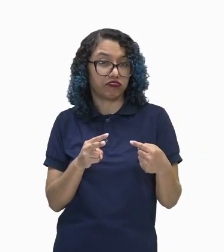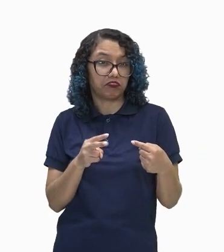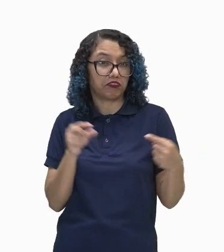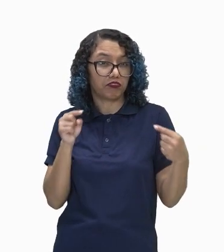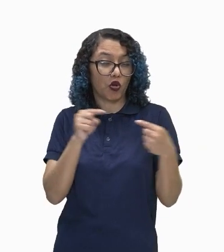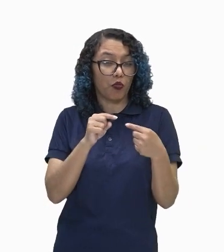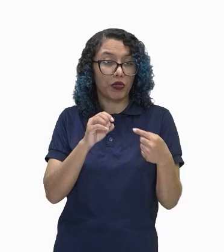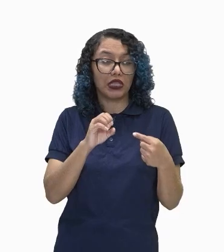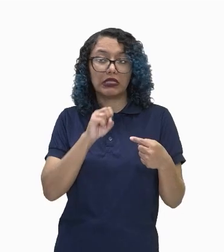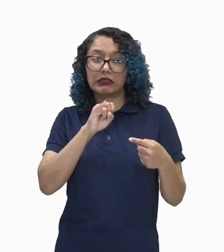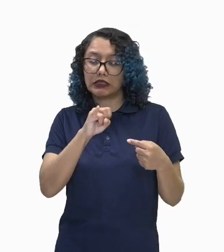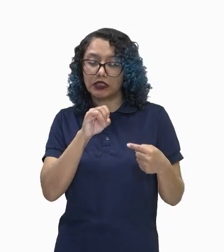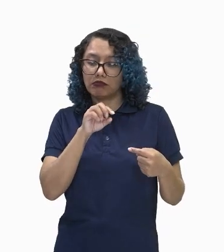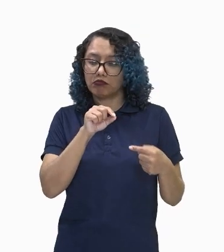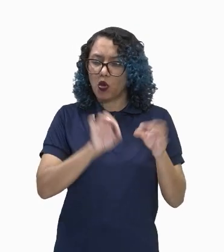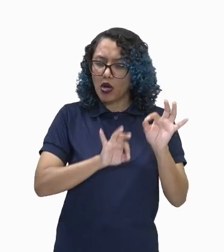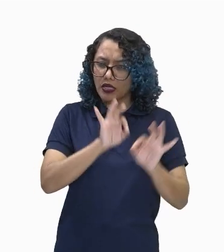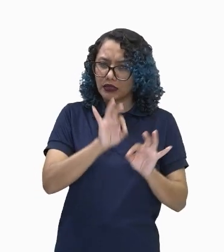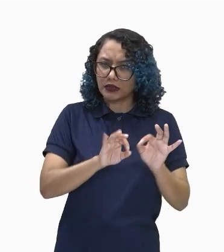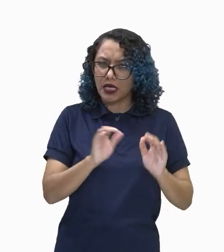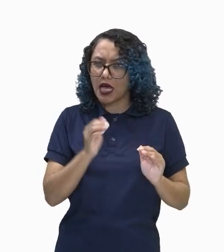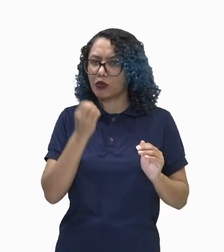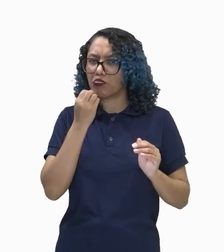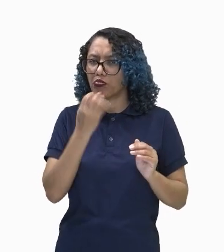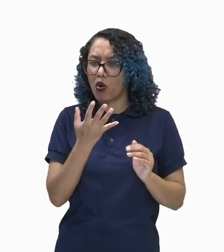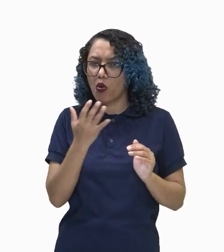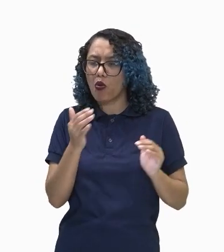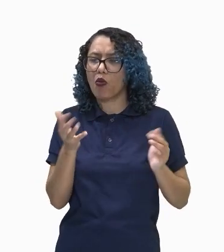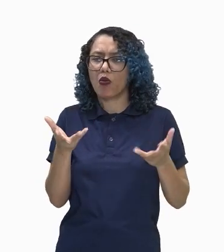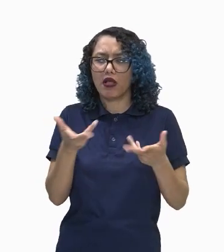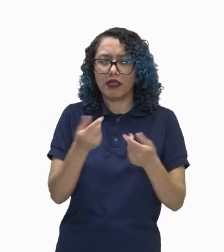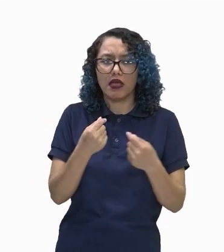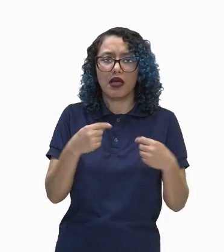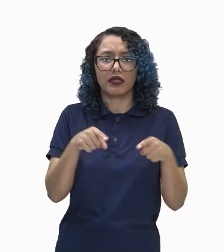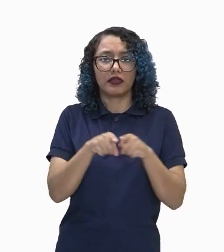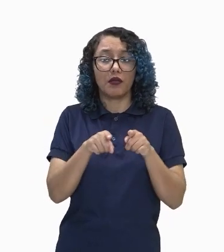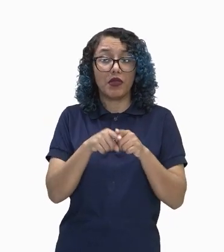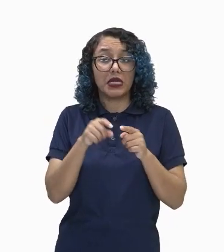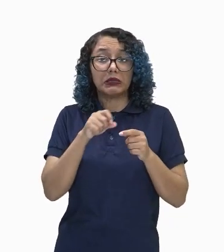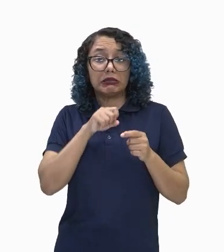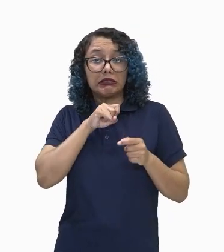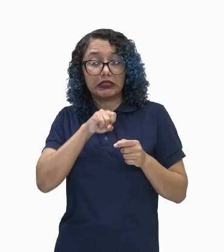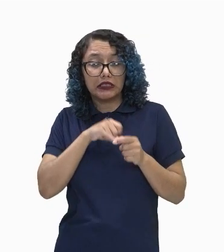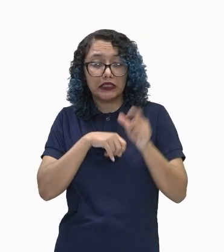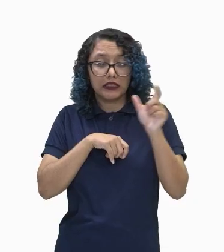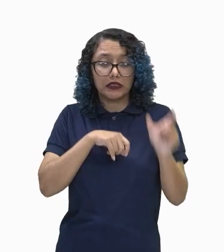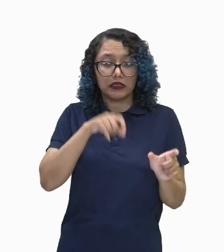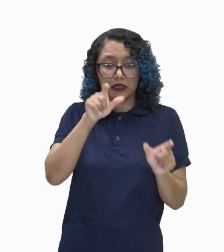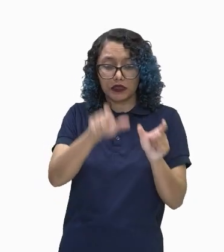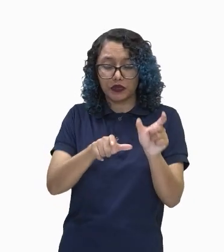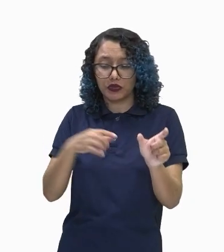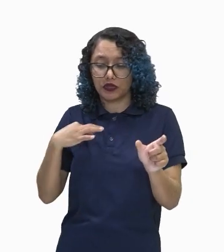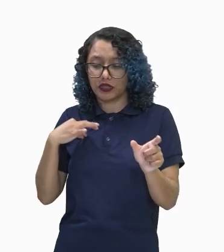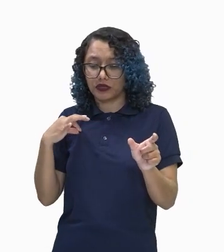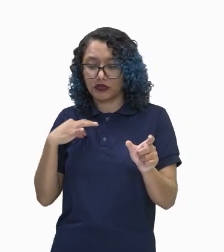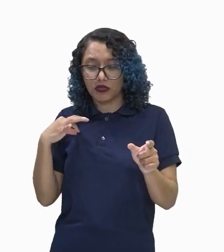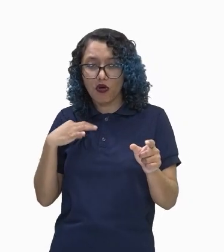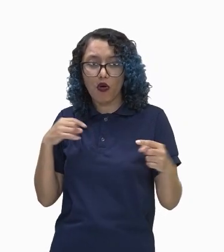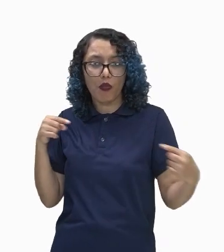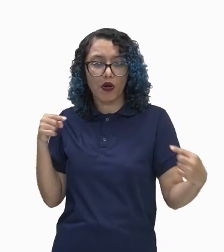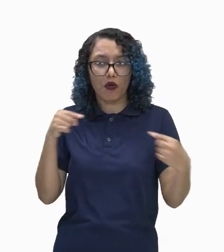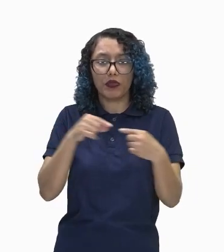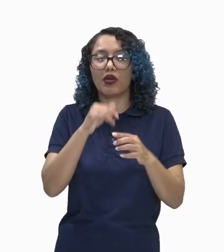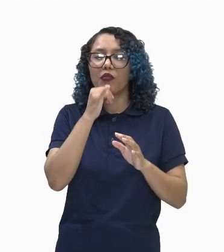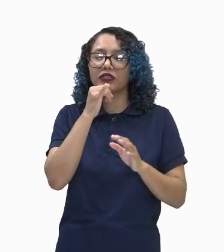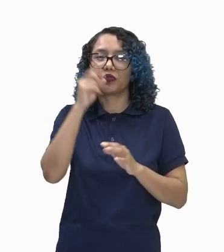bem feitos, não é? Observar a adequação do figurino aos personagens e à história. É uma história de época, por